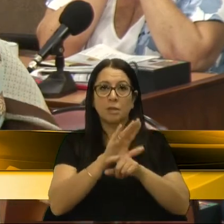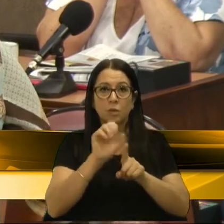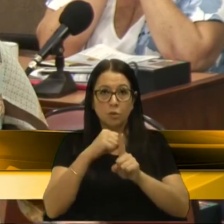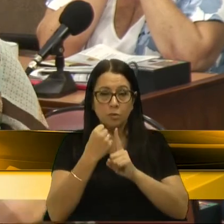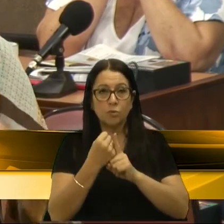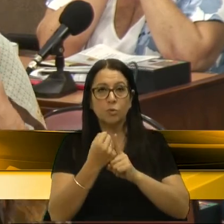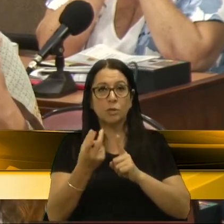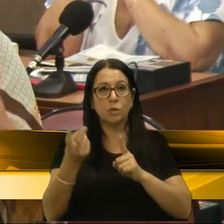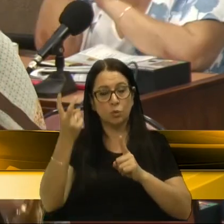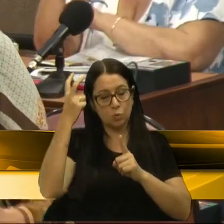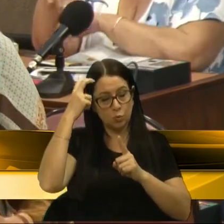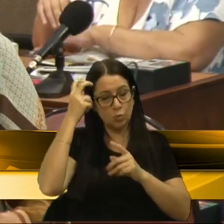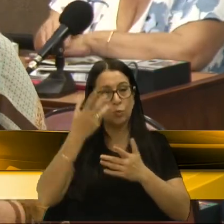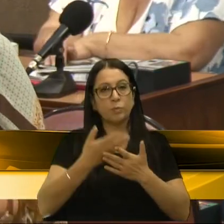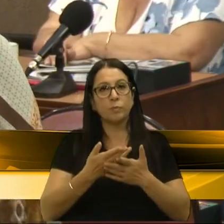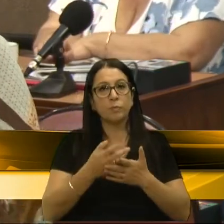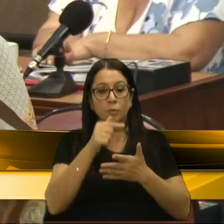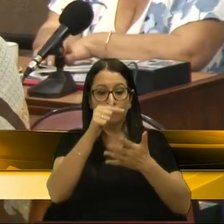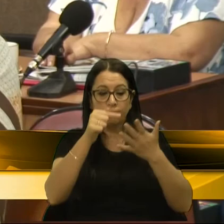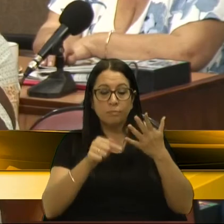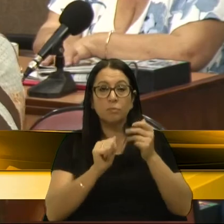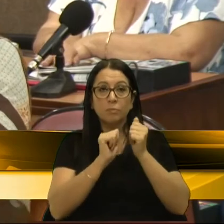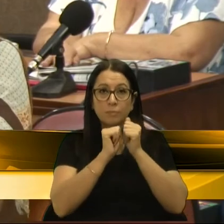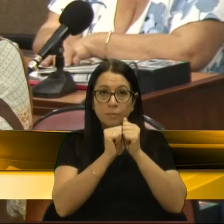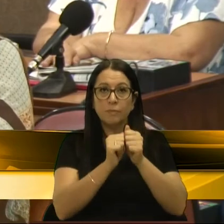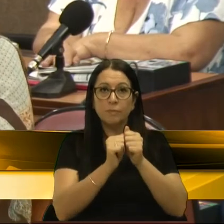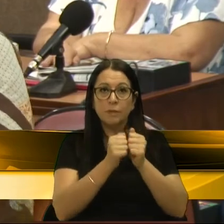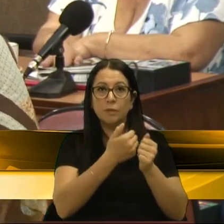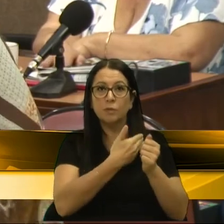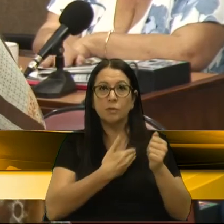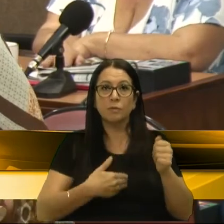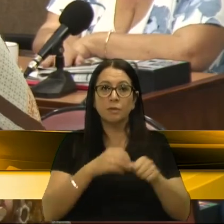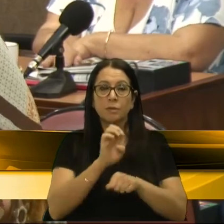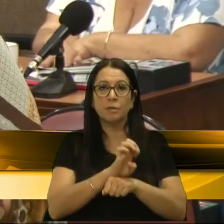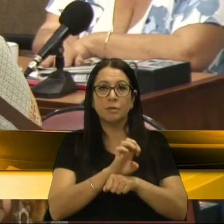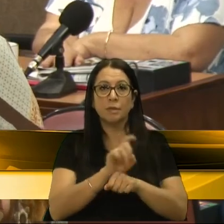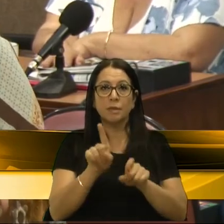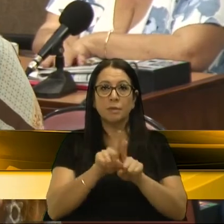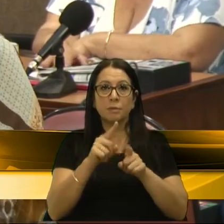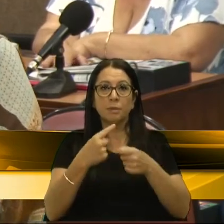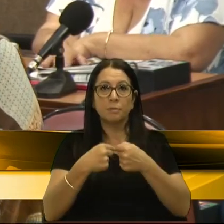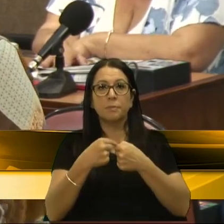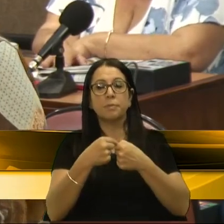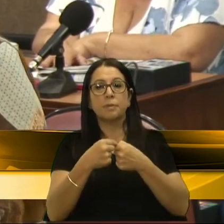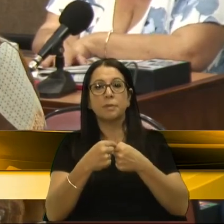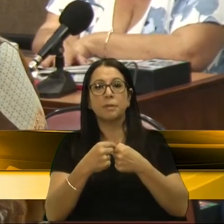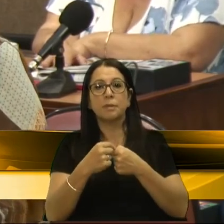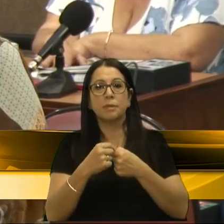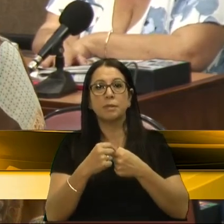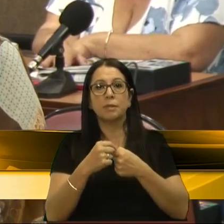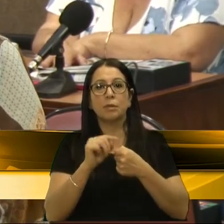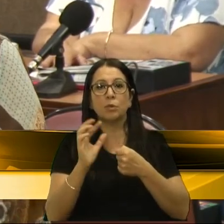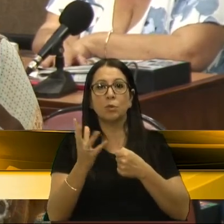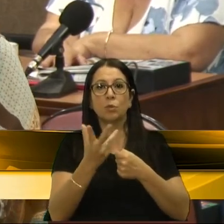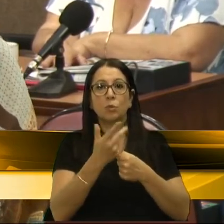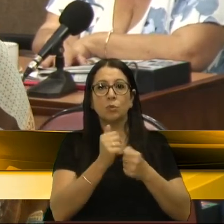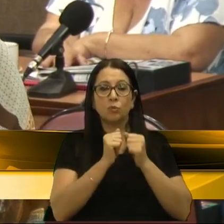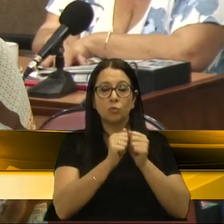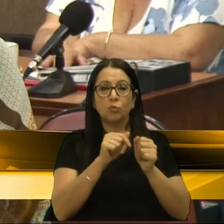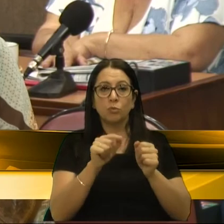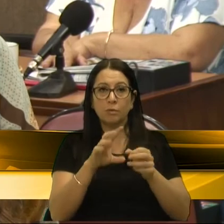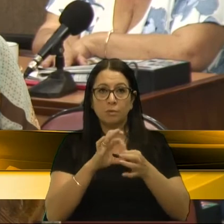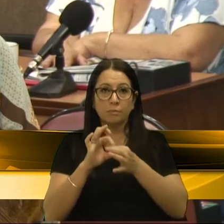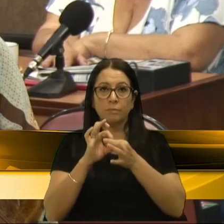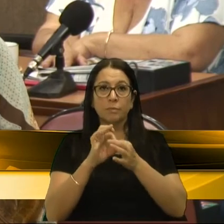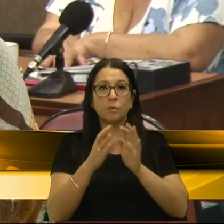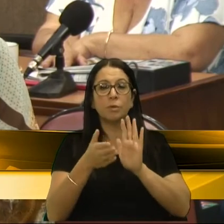Social, Cultura, né? Ocorre com o governo do Estado e também com os municípios. Então, ele é totalmente transversal. Qual foi